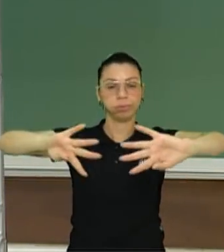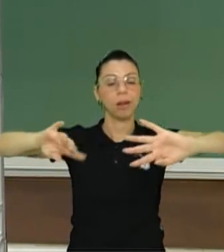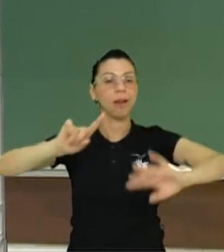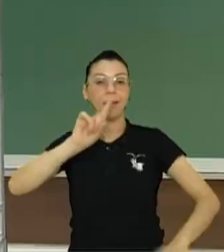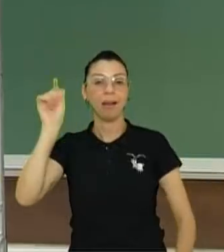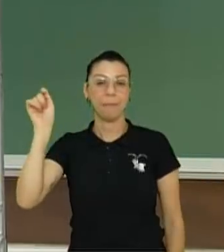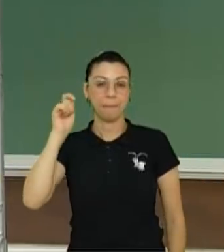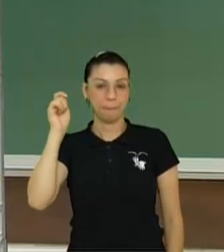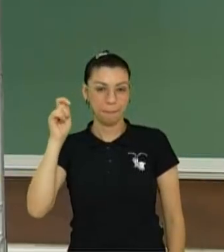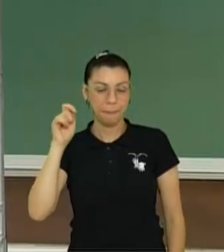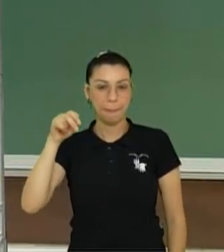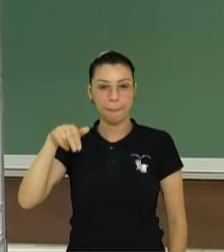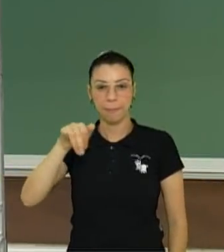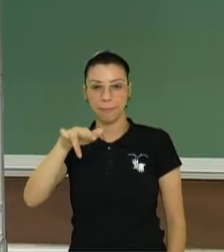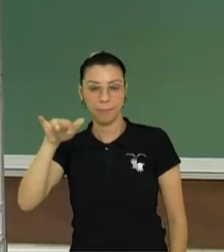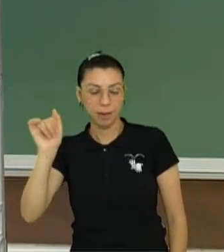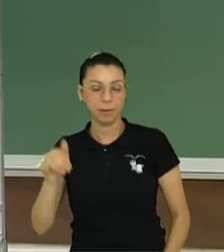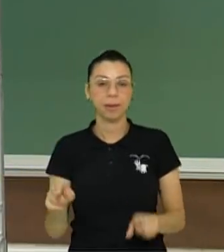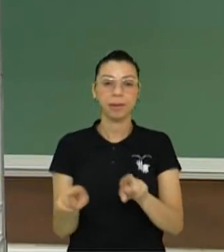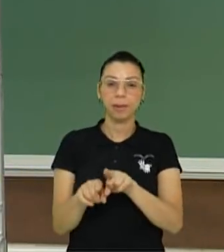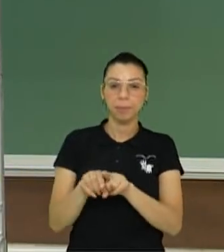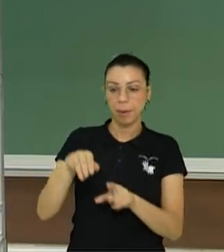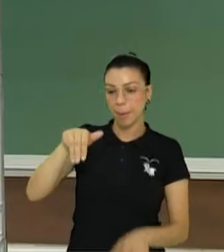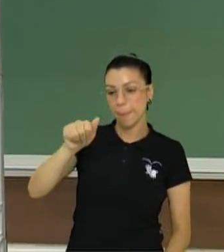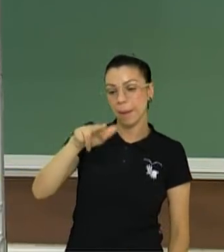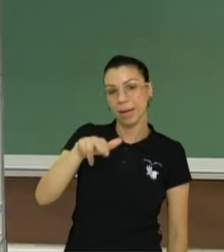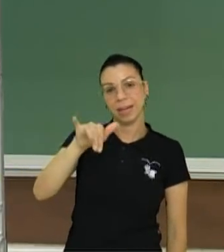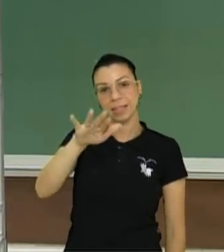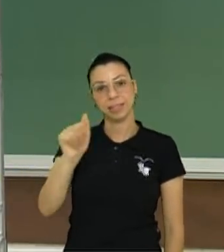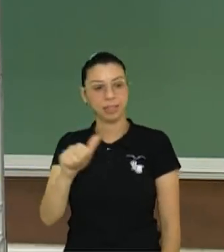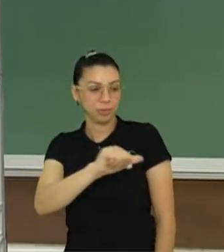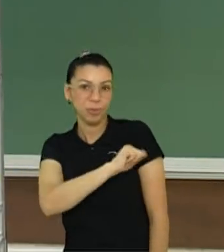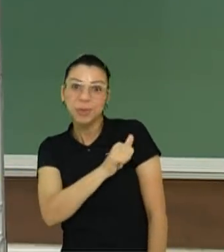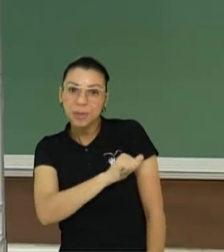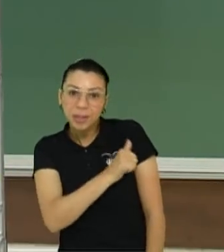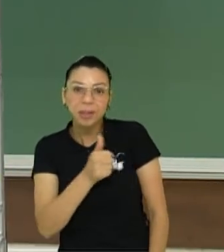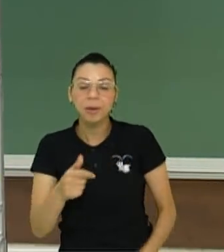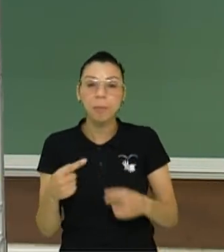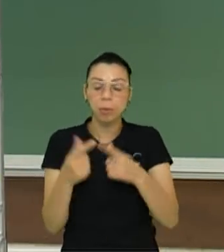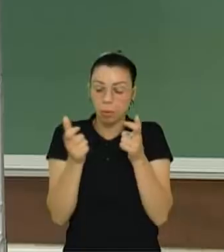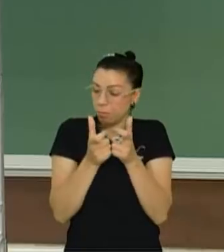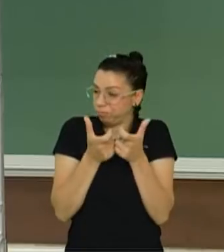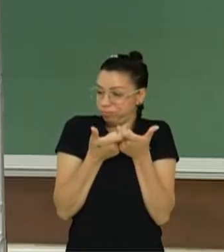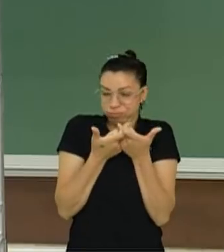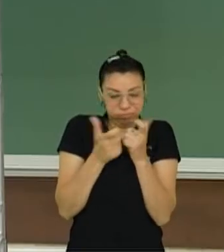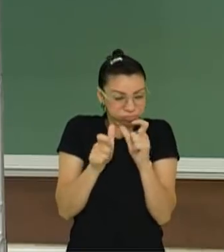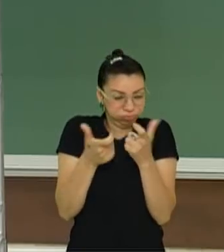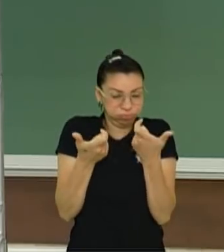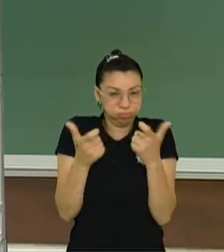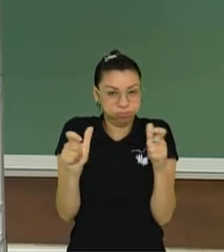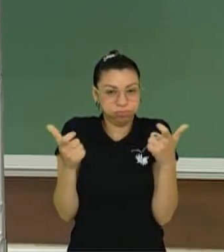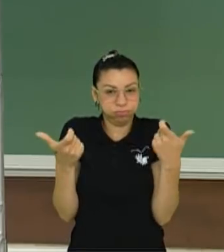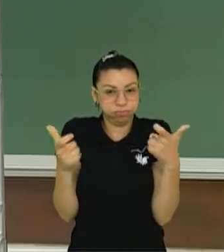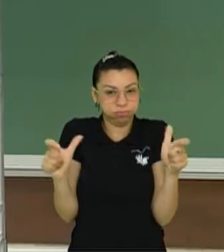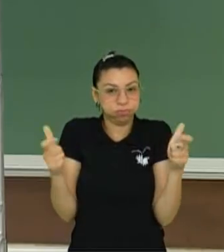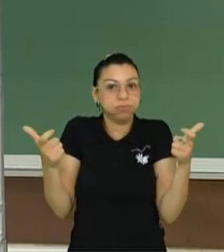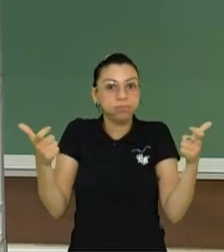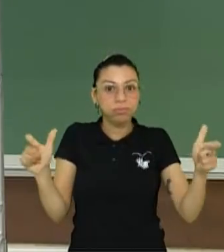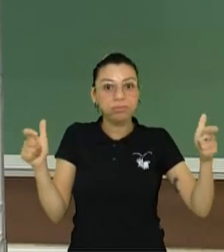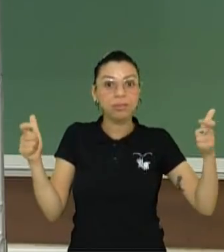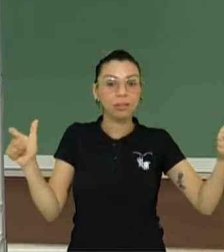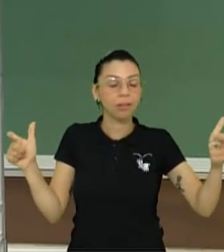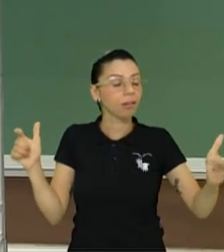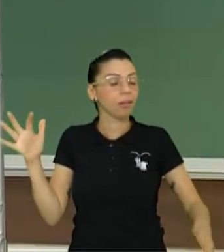Gerais, passa o Maracanã, no Rio de Janeiro, tamanho que era esse magnífico